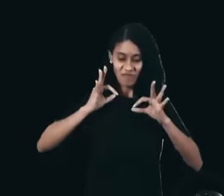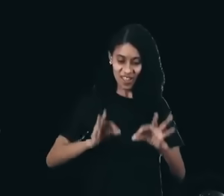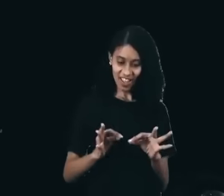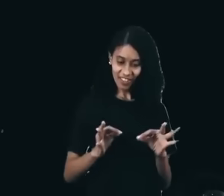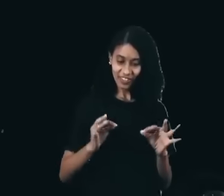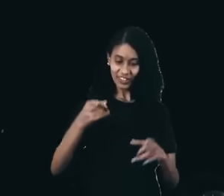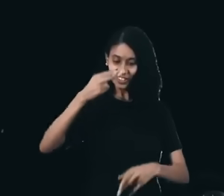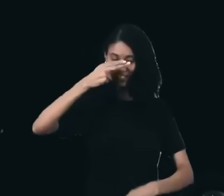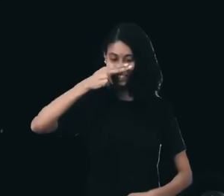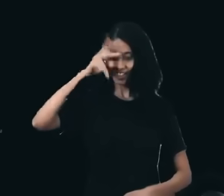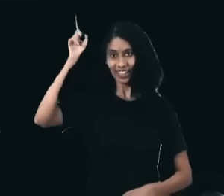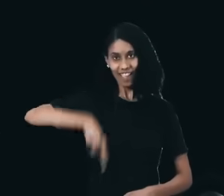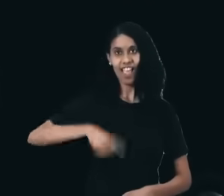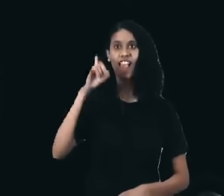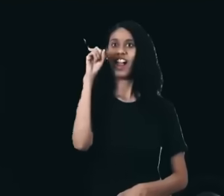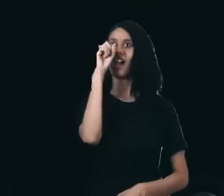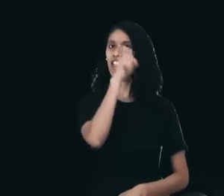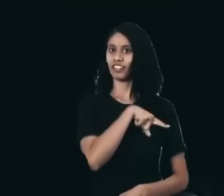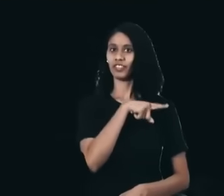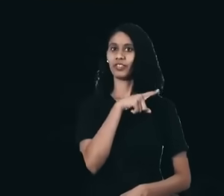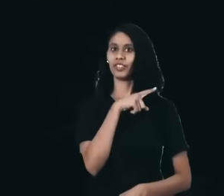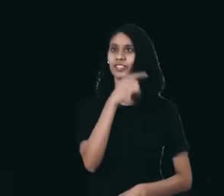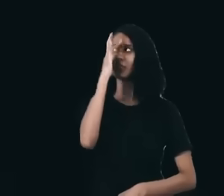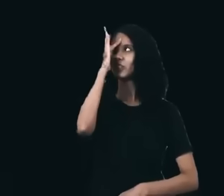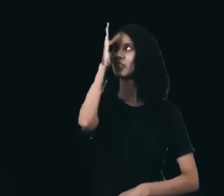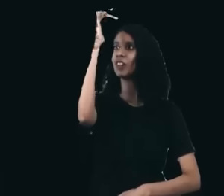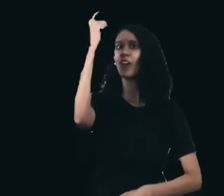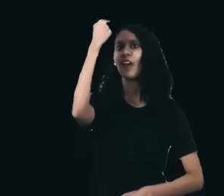difícil. Imagina um milionário.